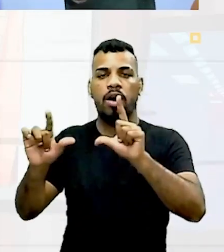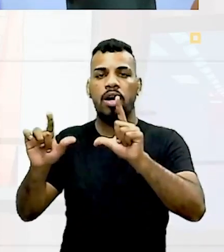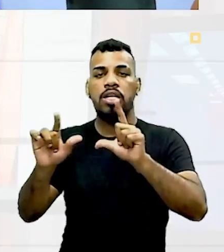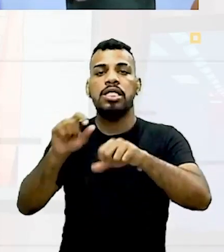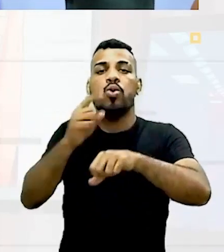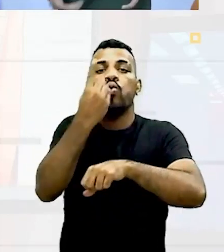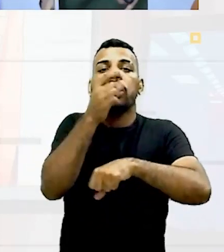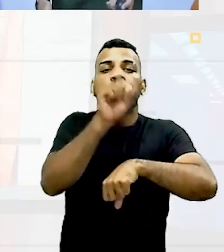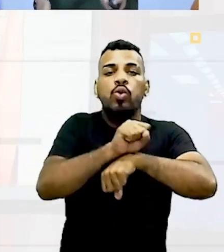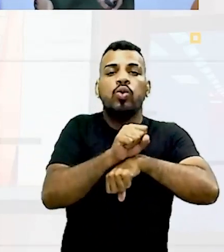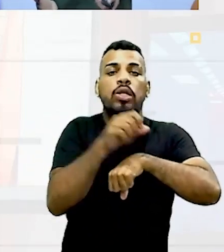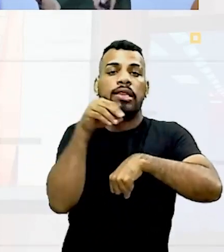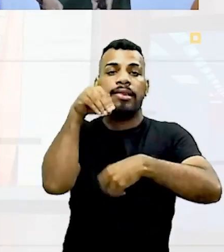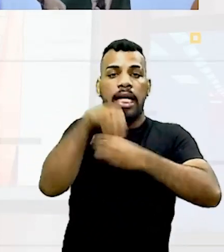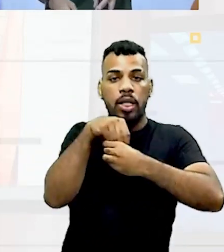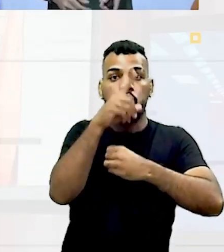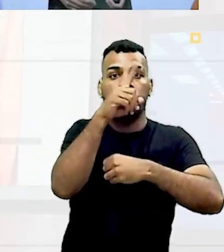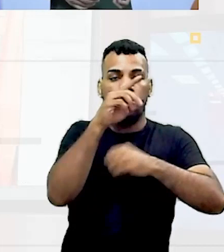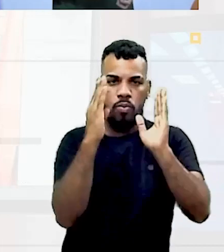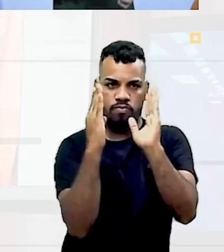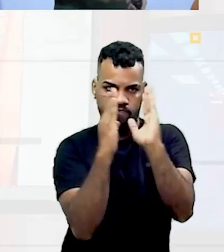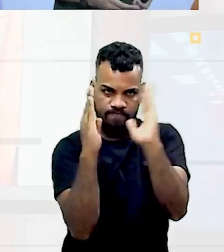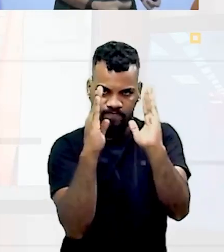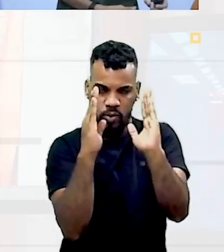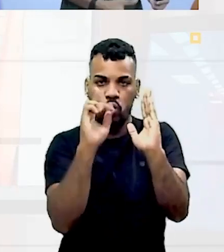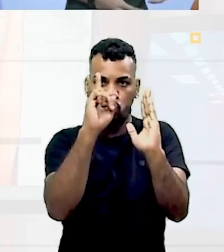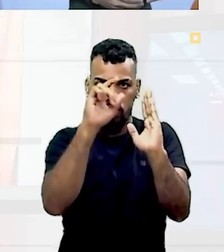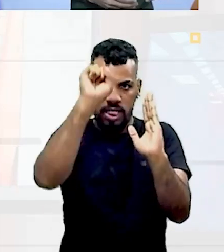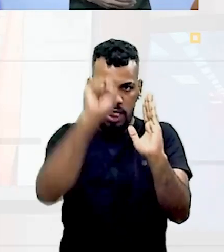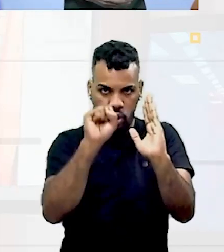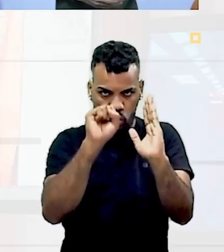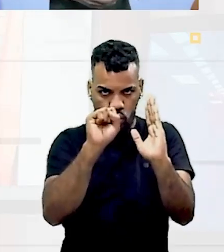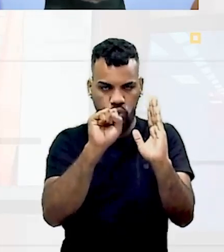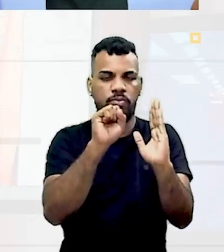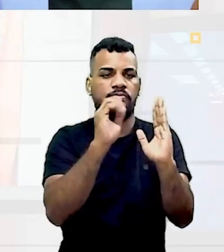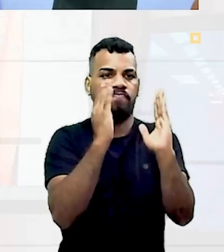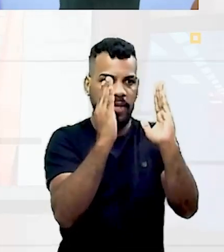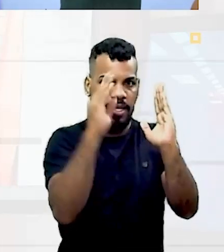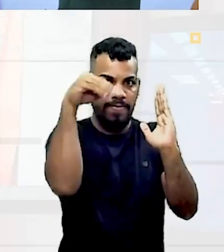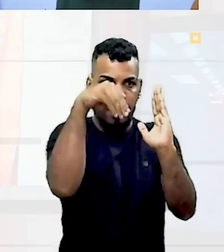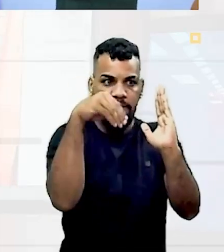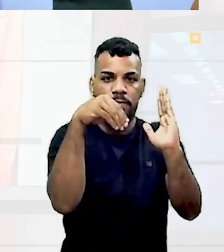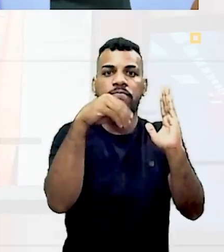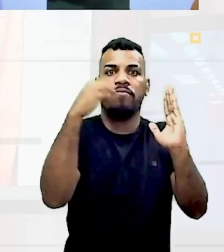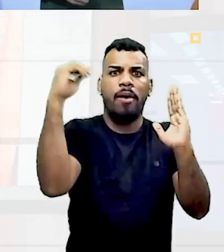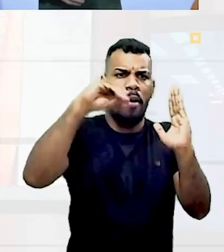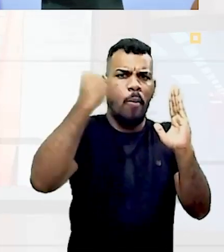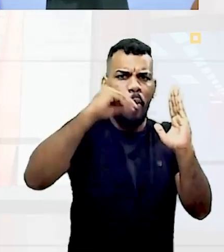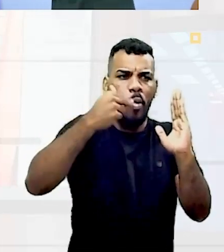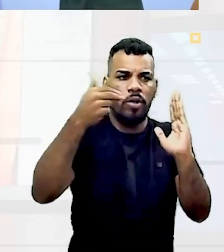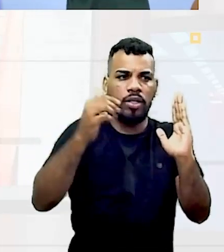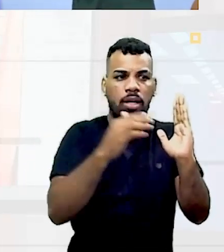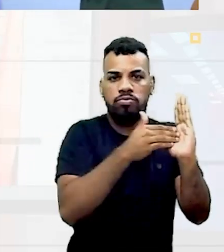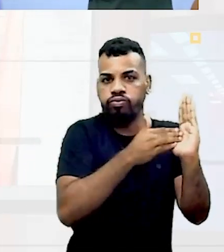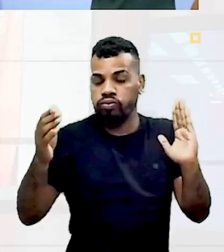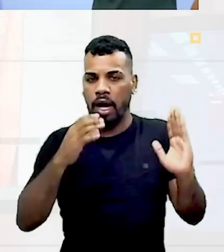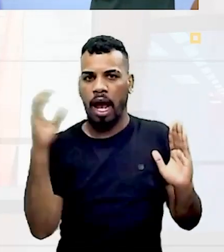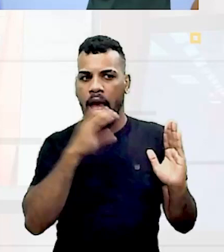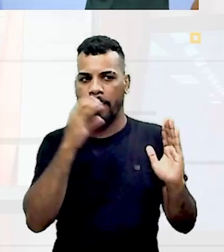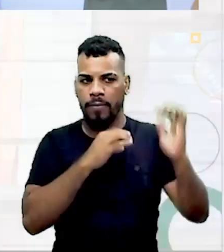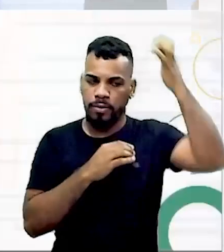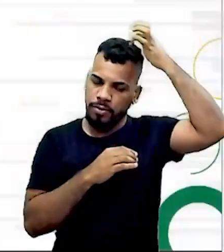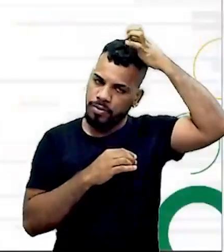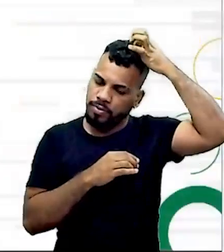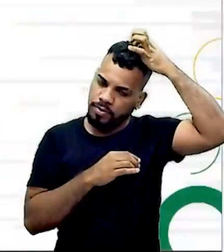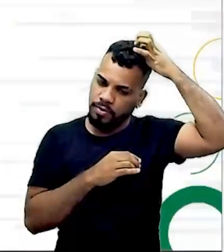segundo de uma animação. Geralmente você quer fazer algo muito rápido. Então, a ideia para você